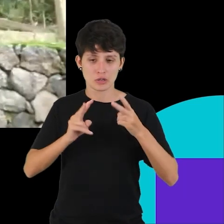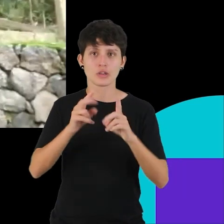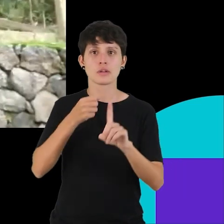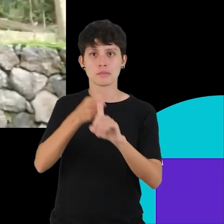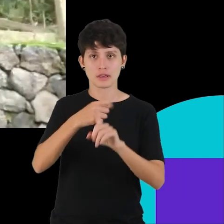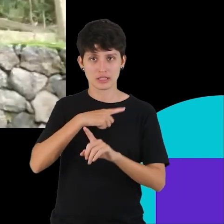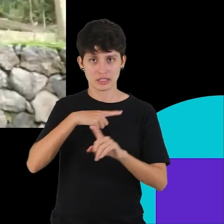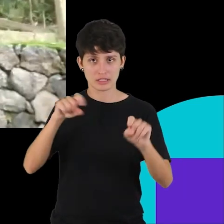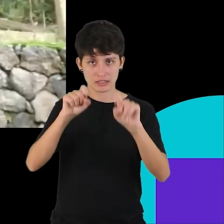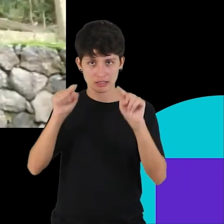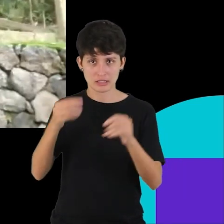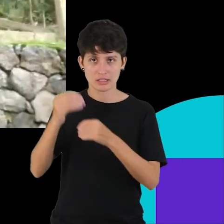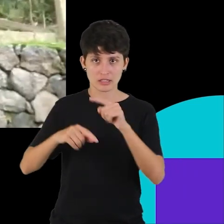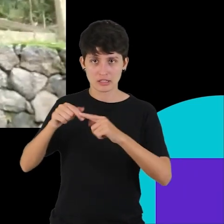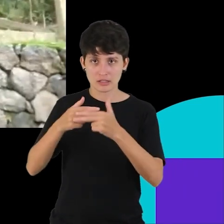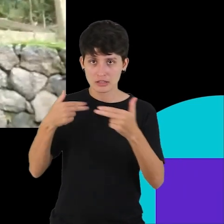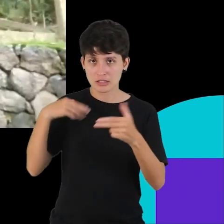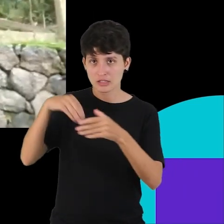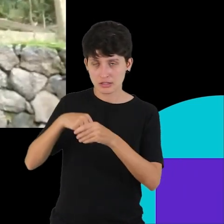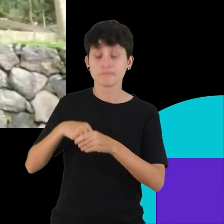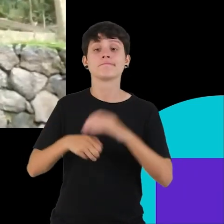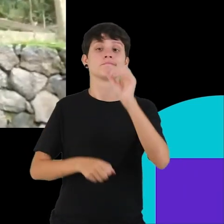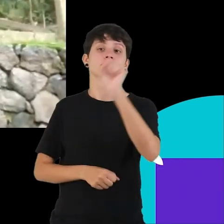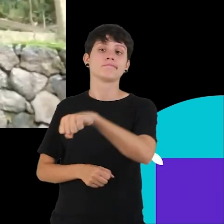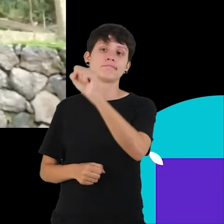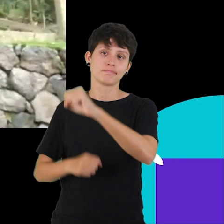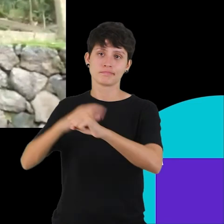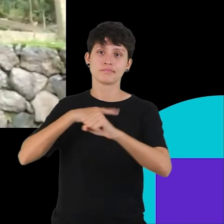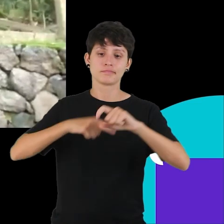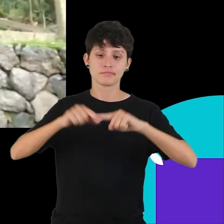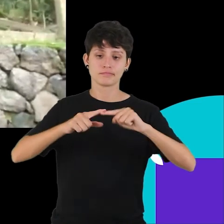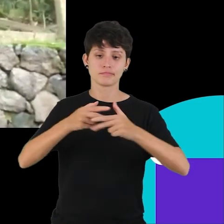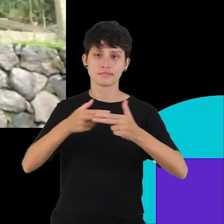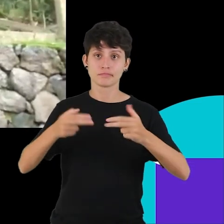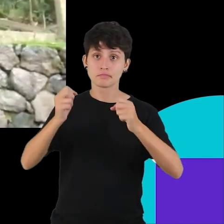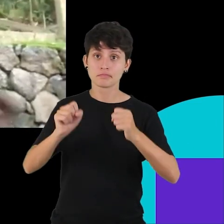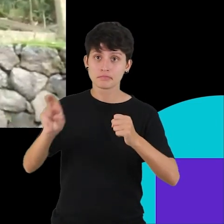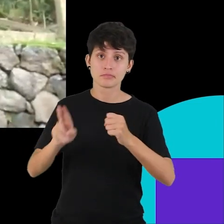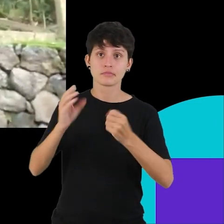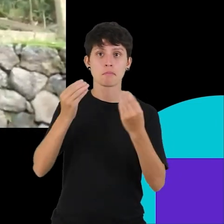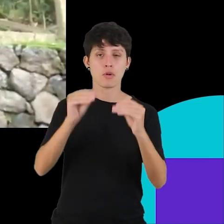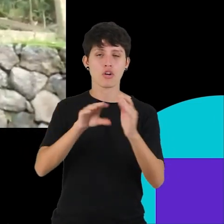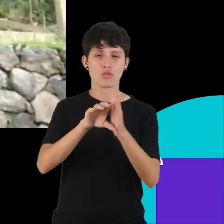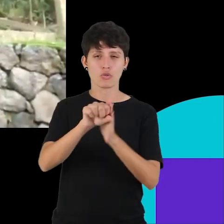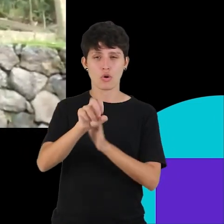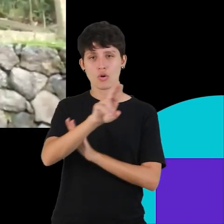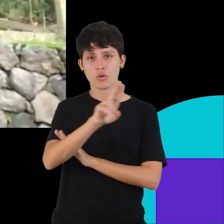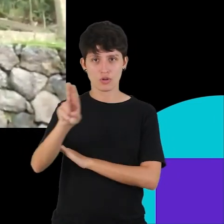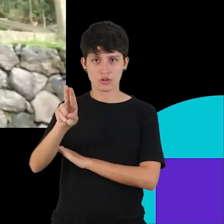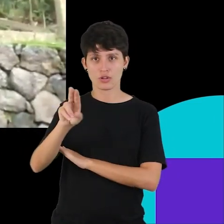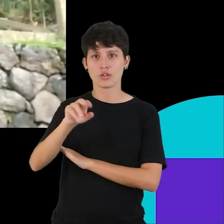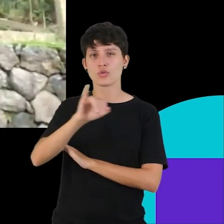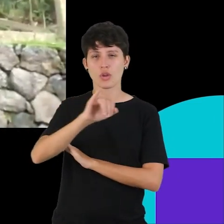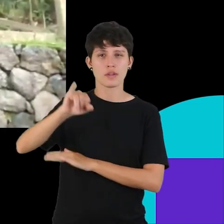as histórias, vai montando o seu sistema, você vai falar, nossa, a diferença na história das pessoas é esse ponto aqui, que essas fizeram desse jeito e